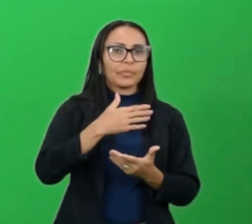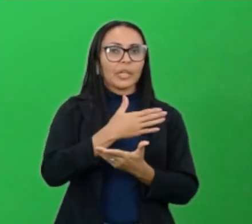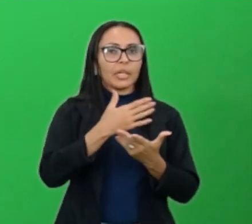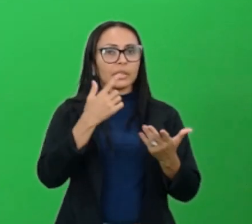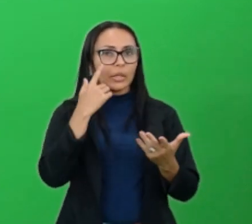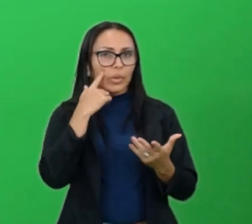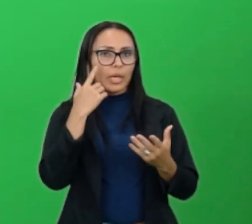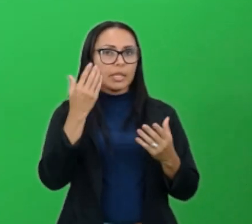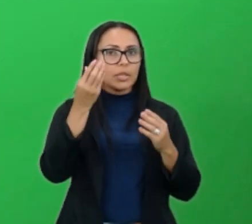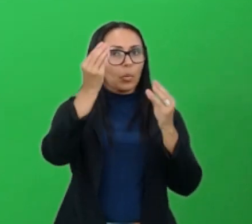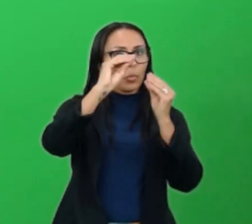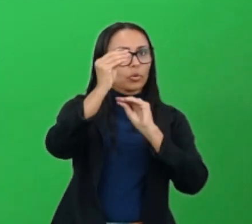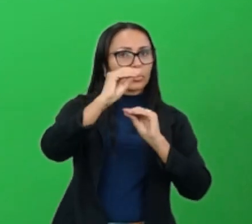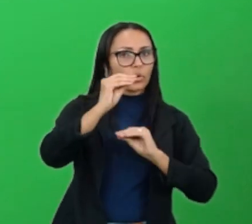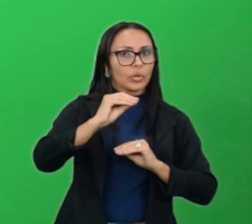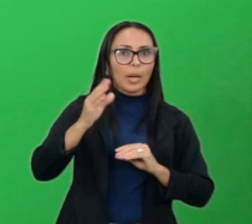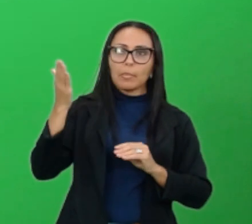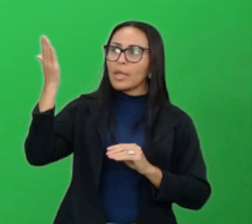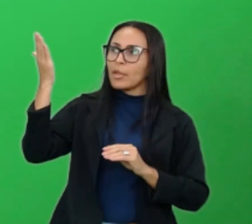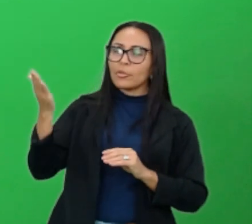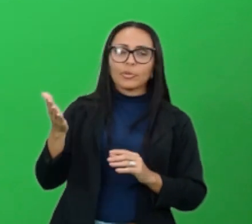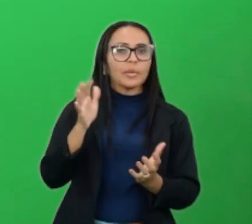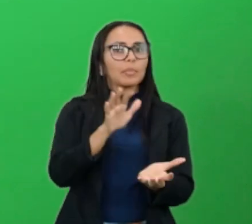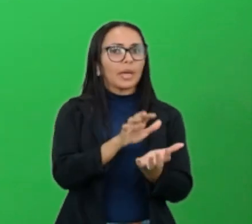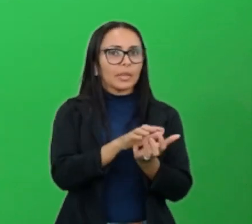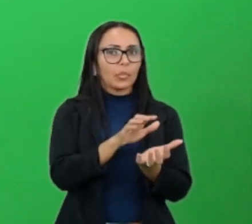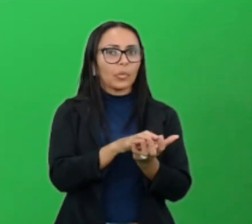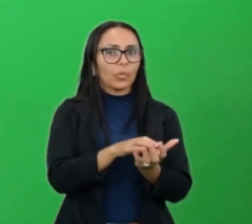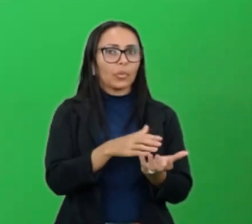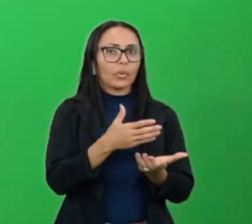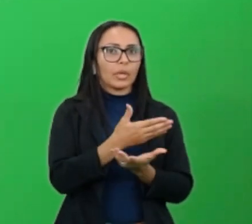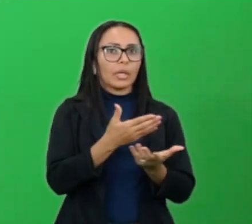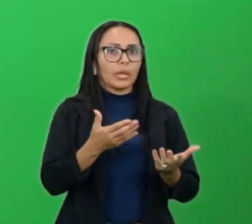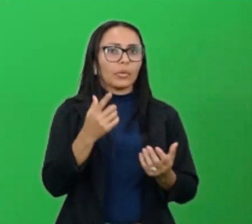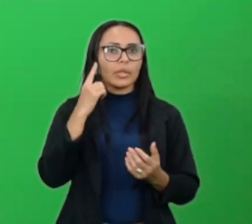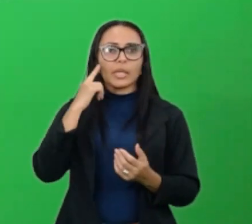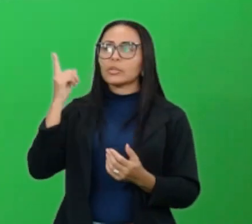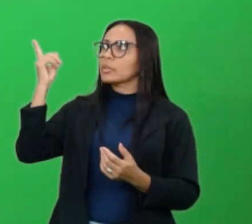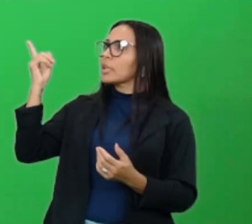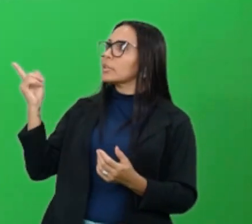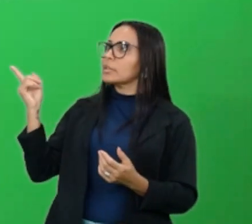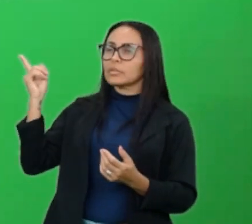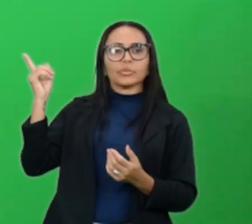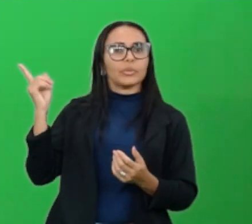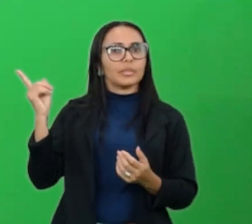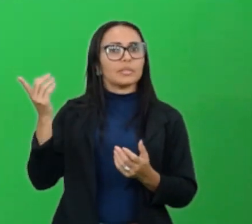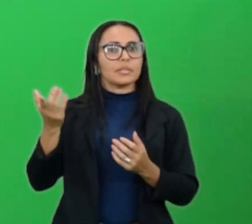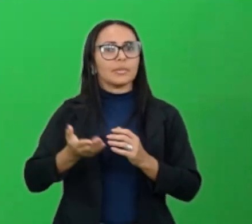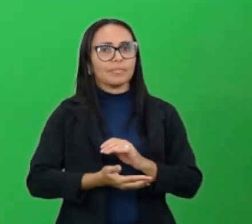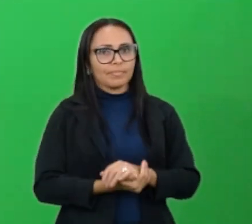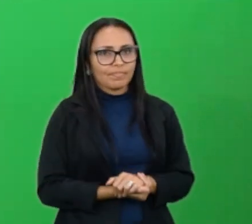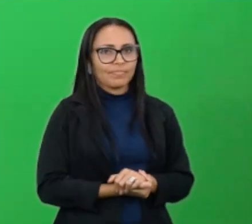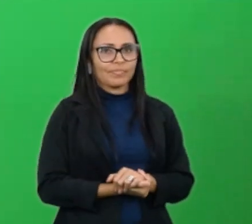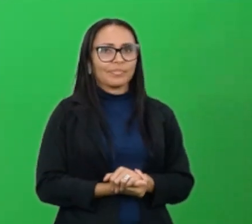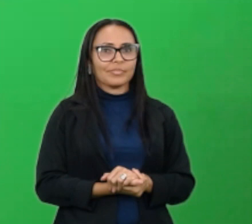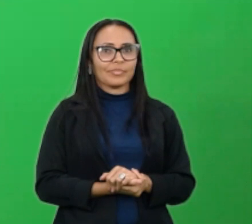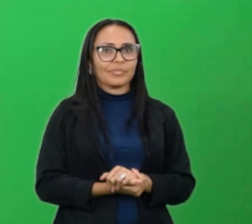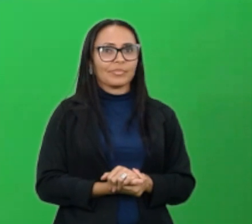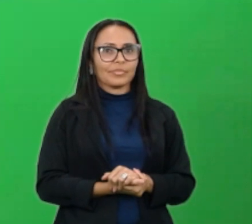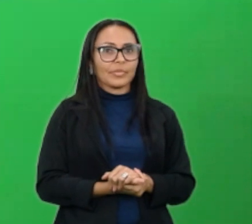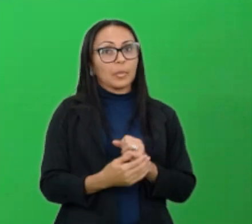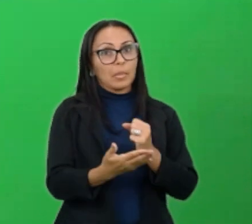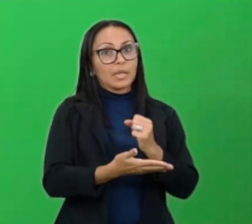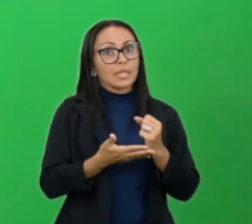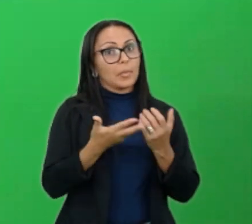posicionamento do estado de Pernambuco, segundo o que é adotado no índice FIEC. Então, basicamente, aí